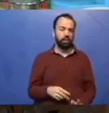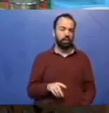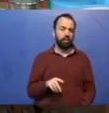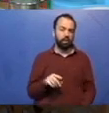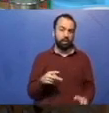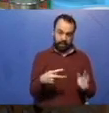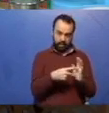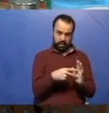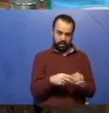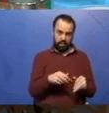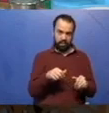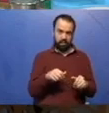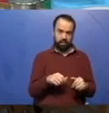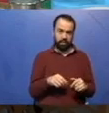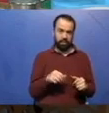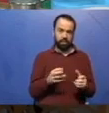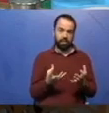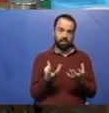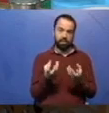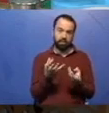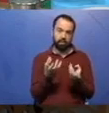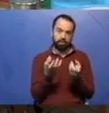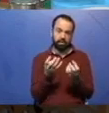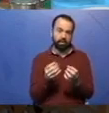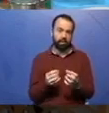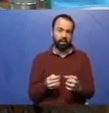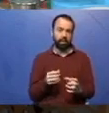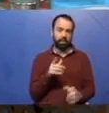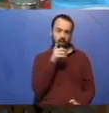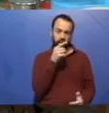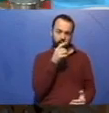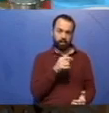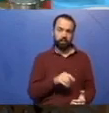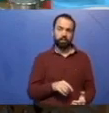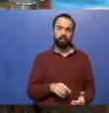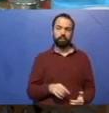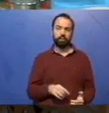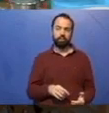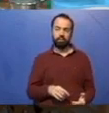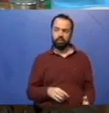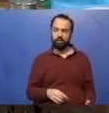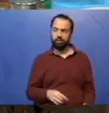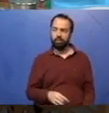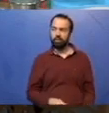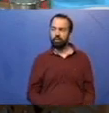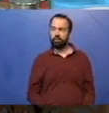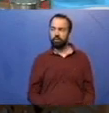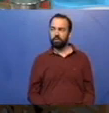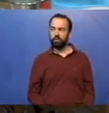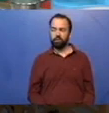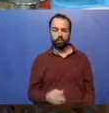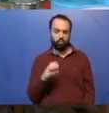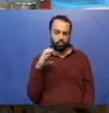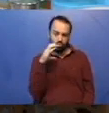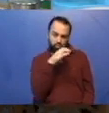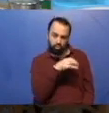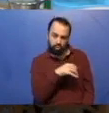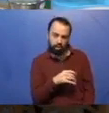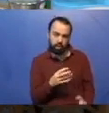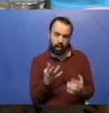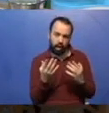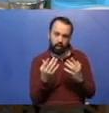E a eletricidade também é geradora de calor, de energia, tá? Então, nós ligamos ele